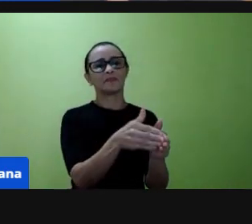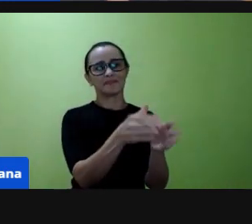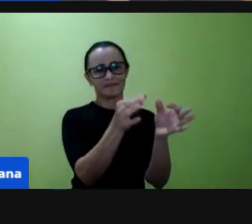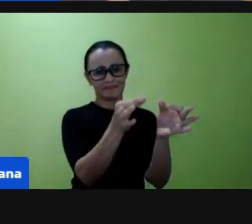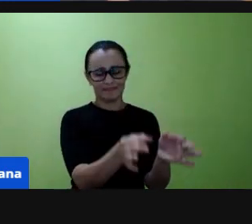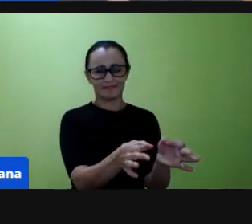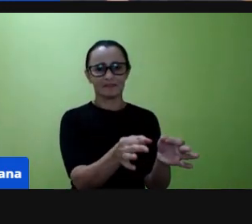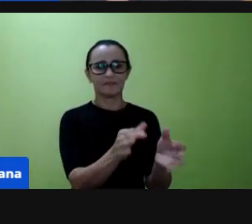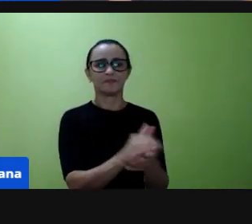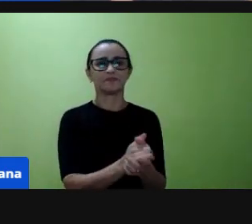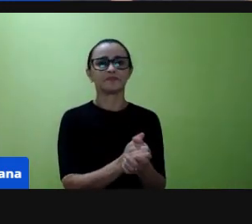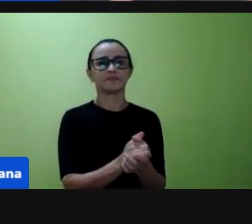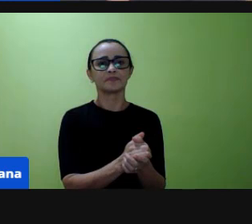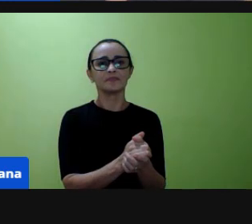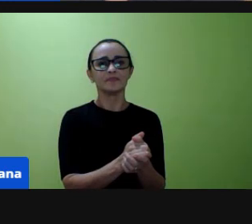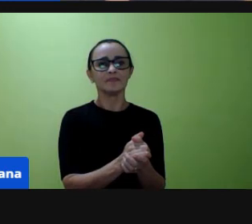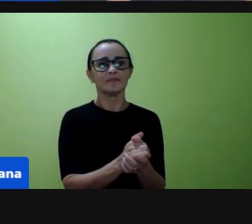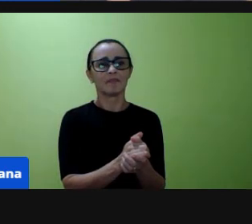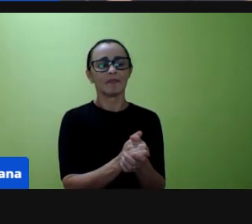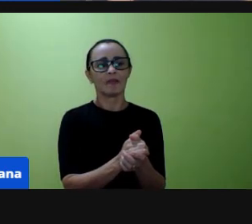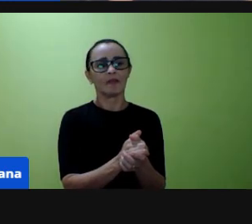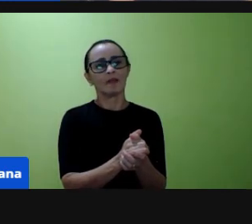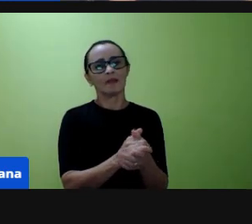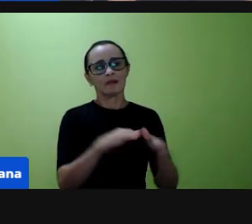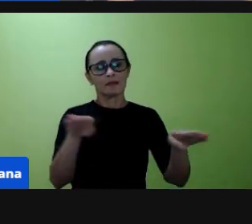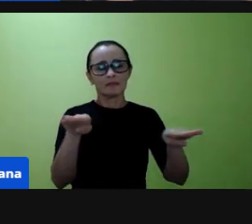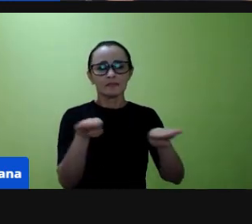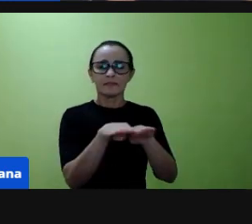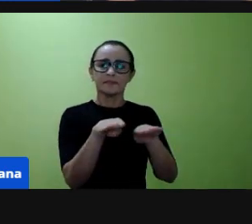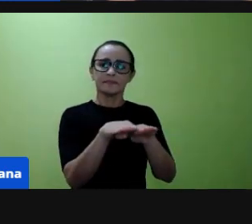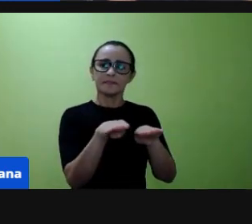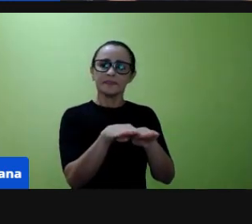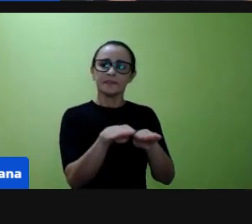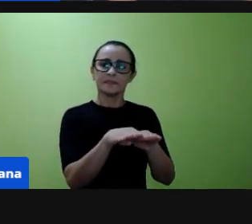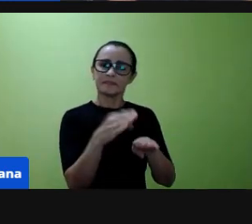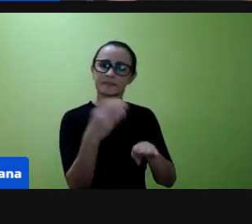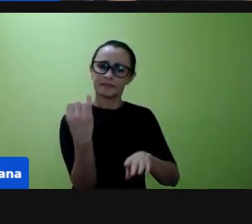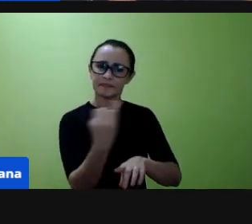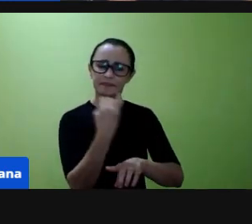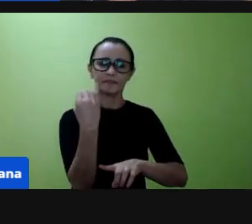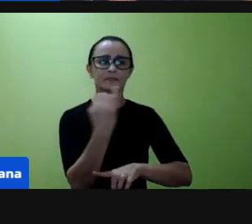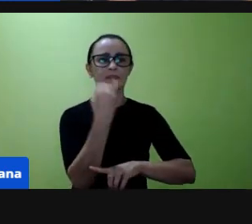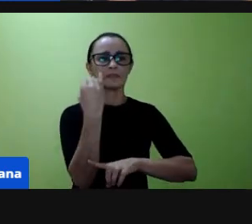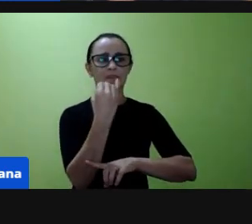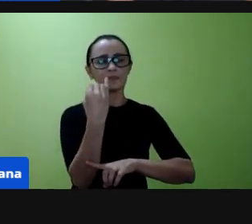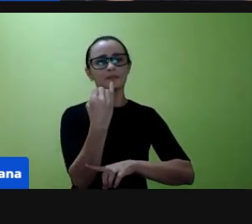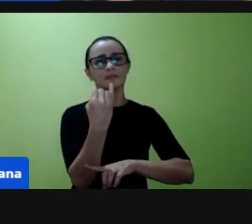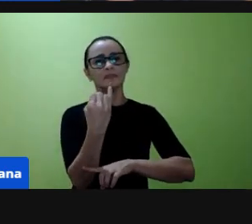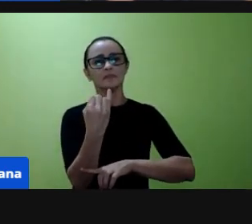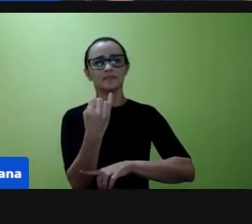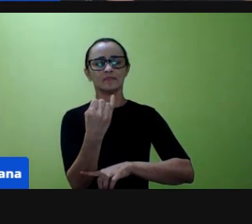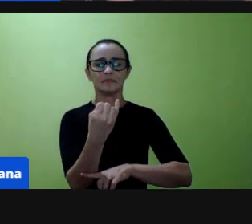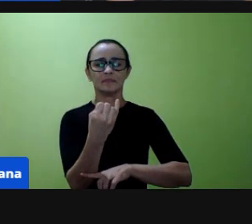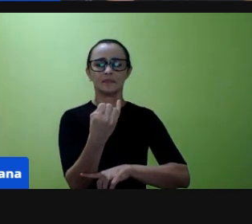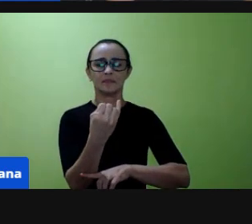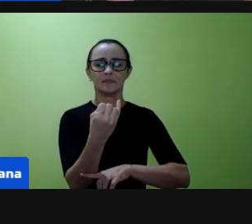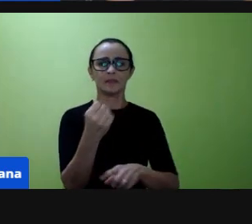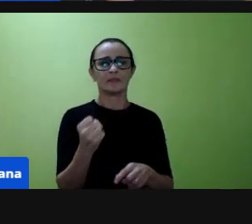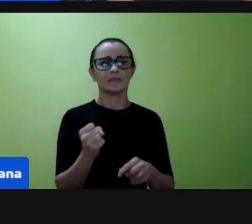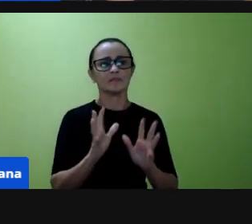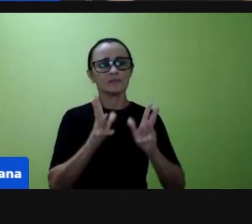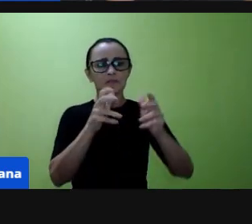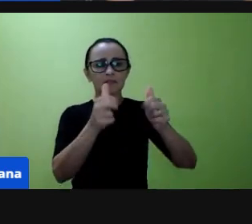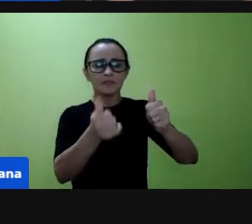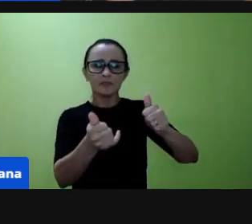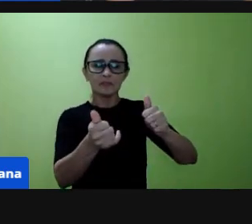O que eu acho interessante dessa fala de vocês, assim, fazendo uma espécie de apanhado geral do que vocês nos